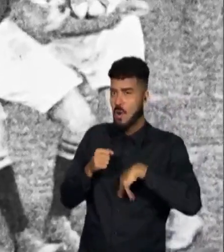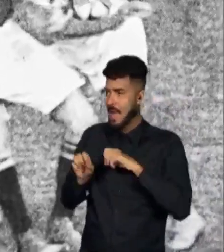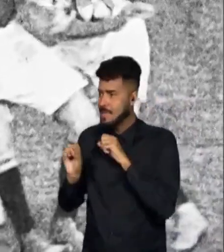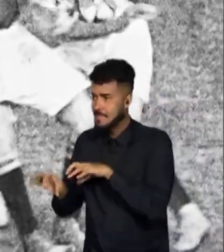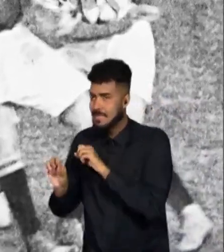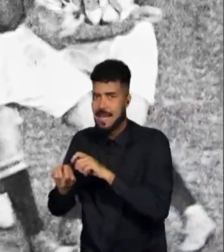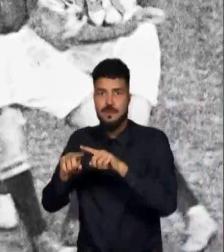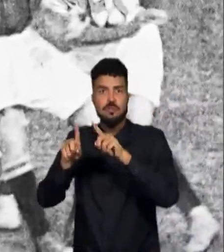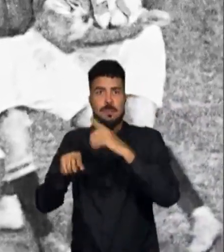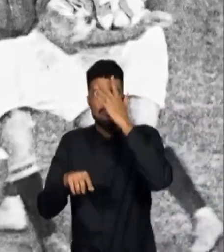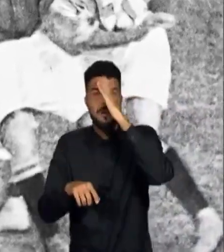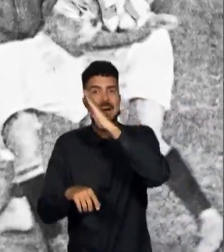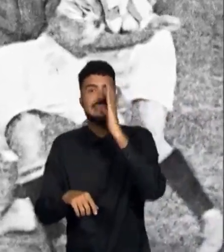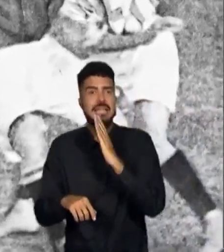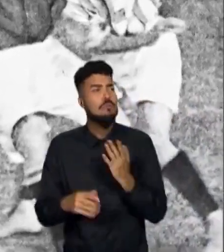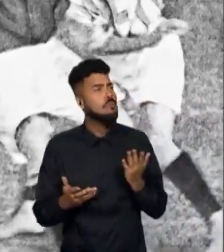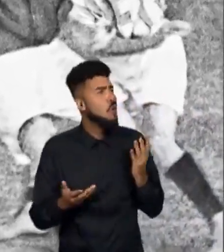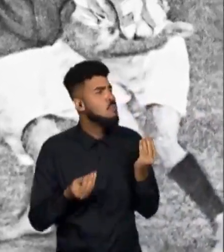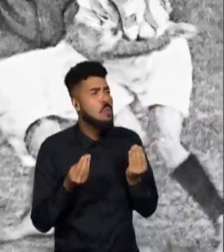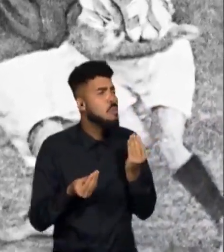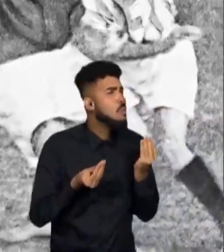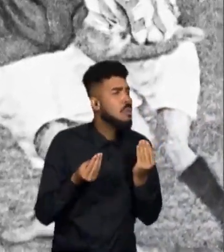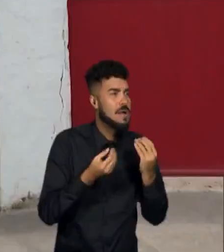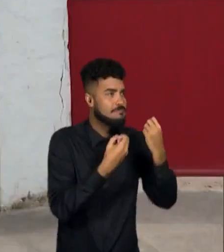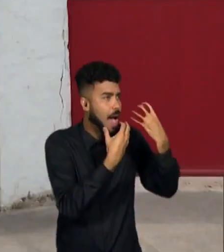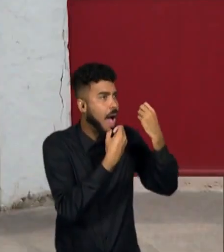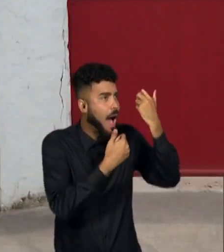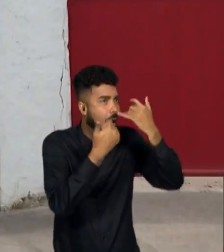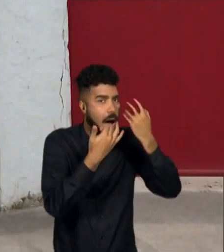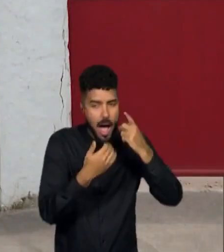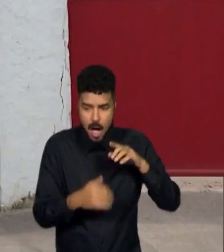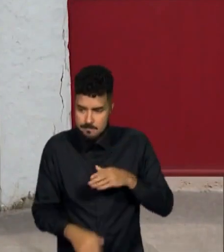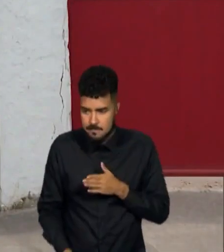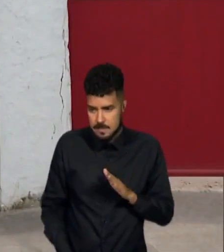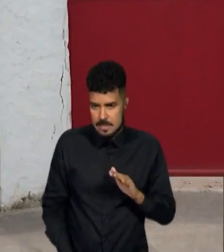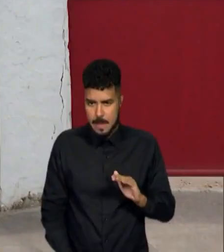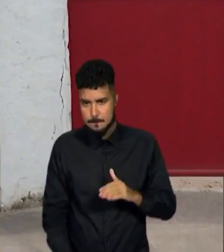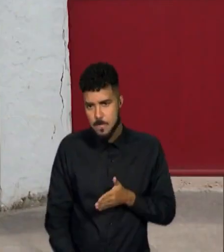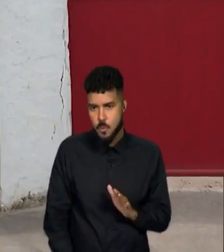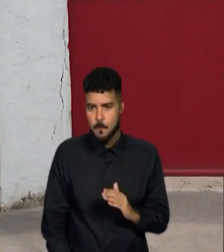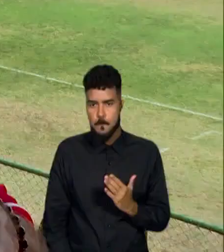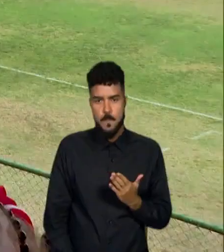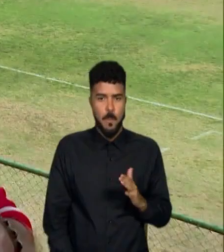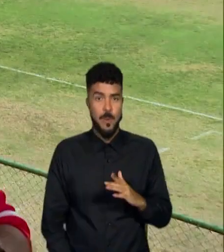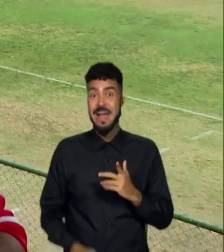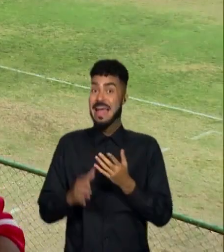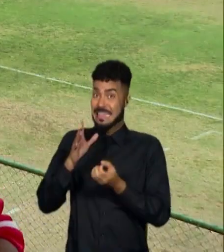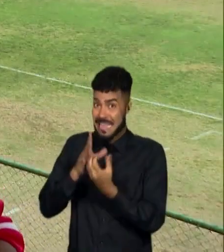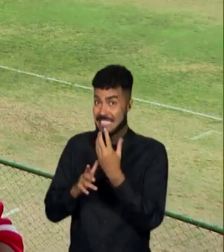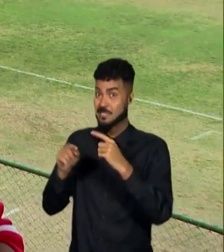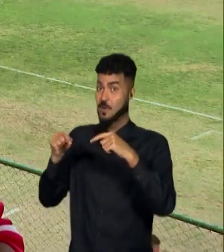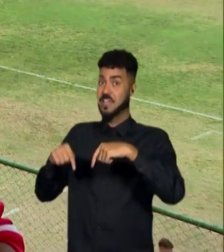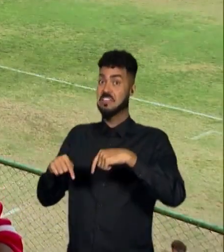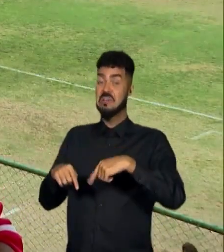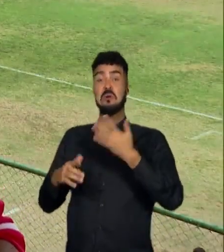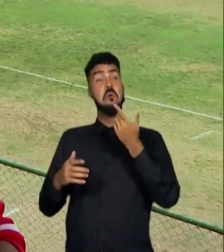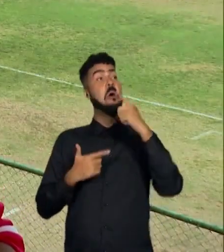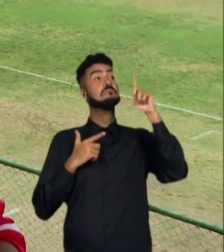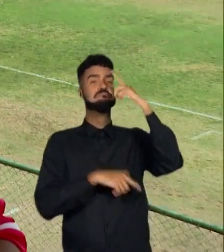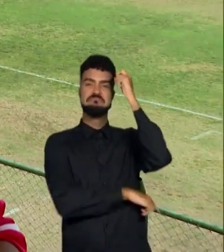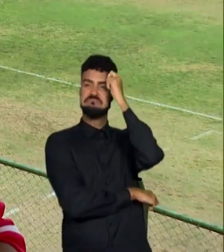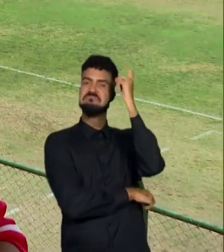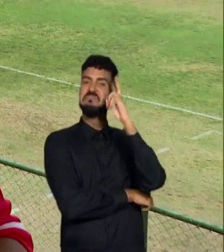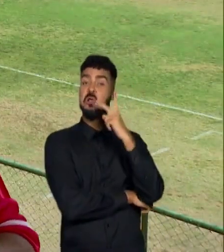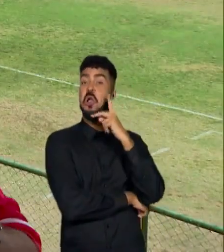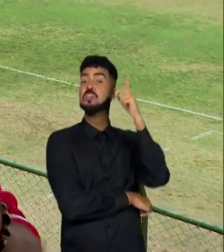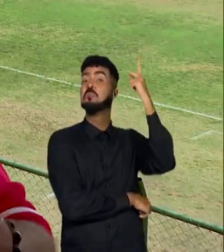ensinava para a rapaziada como é que se jogava o futebol. Então o futebol nasceu aqui. Mas não sei quem espertamente levou para